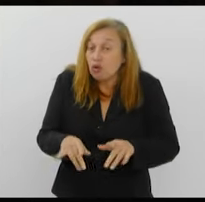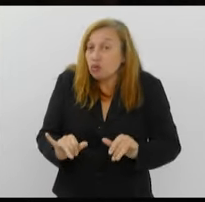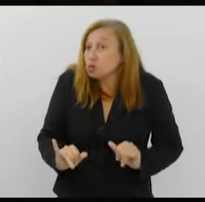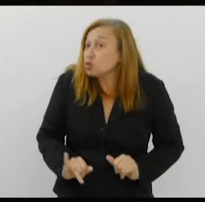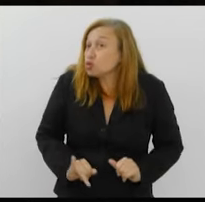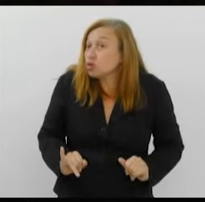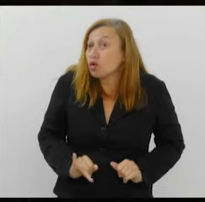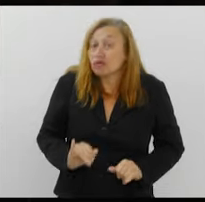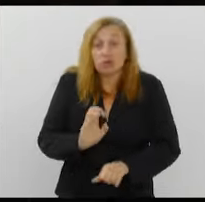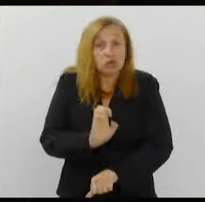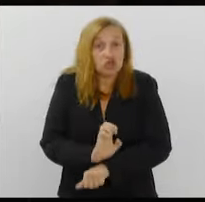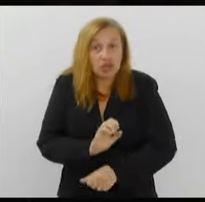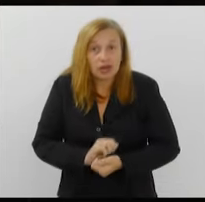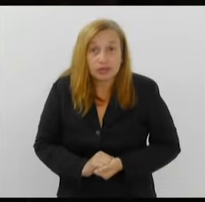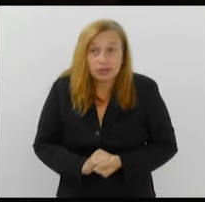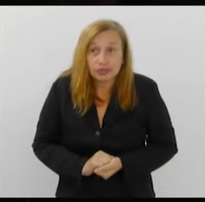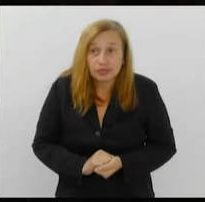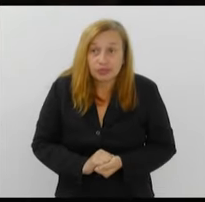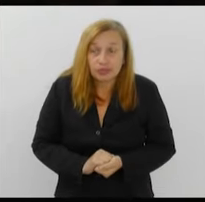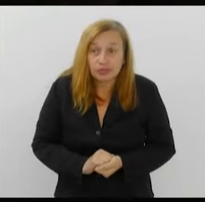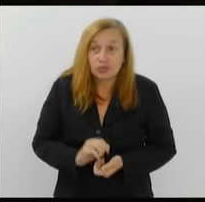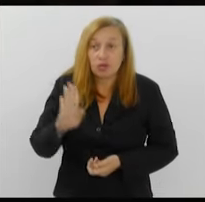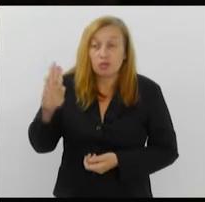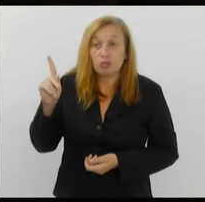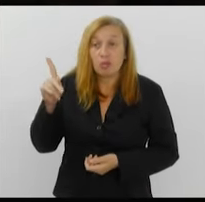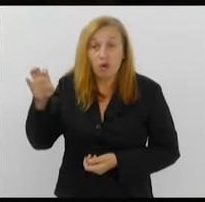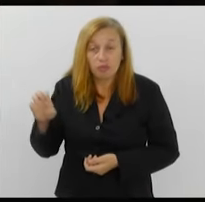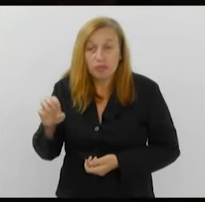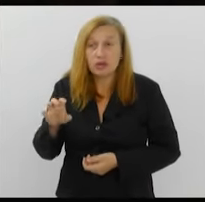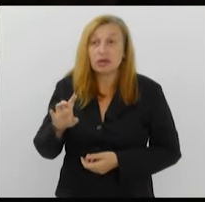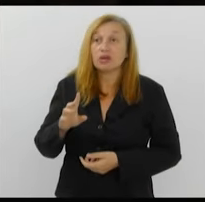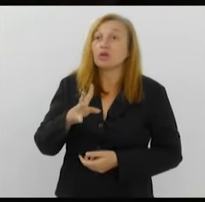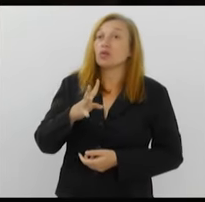Estado, e que o BOPE, ao tomar conhecimento,